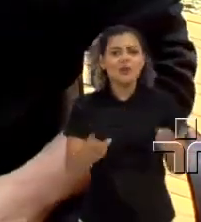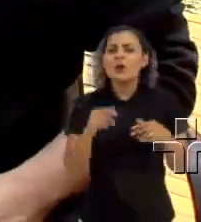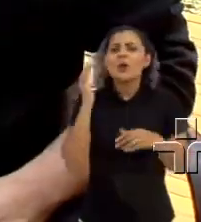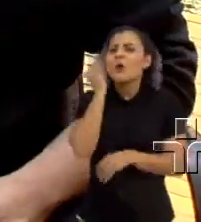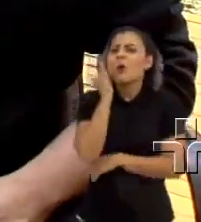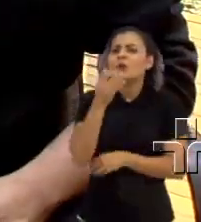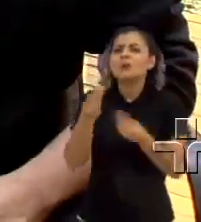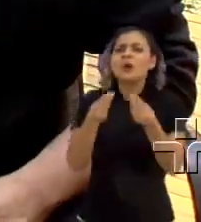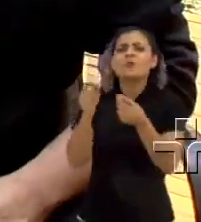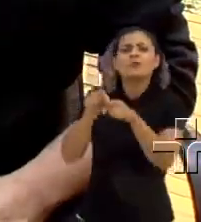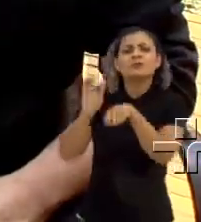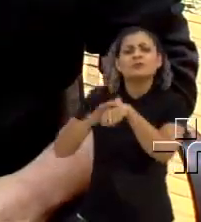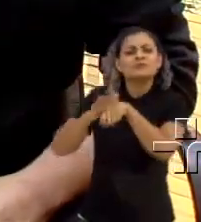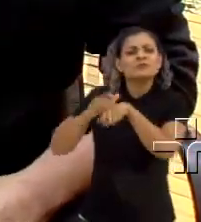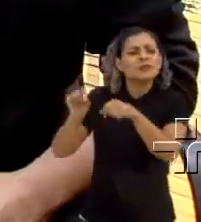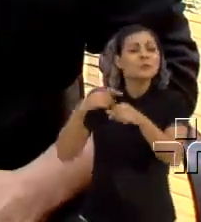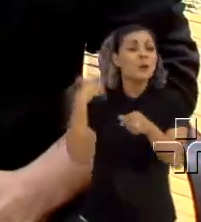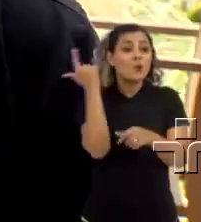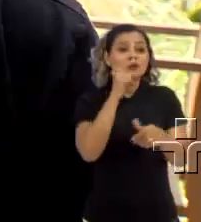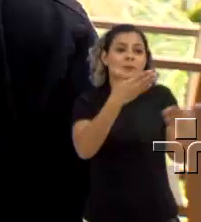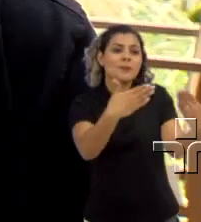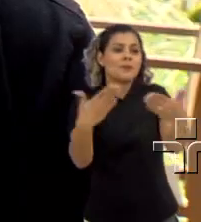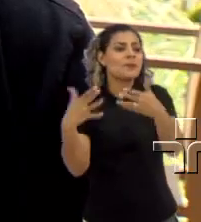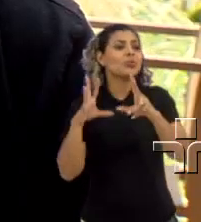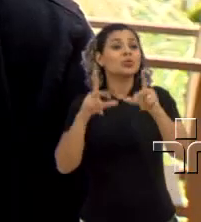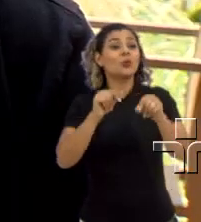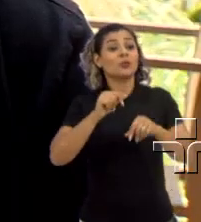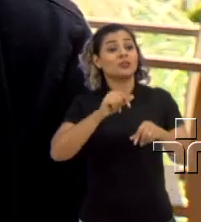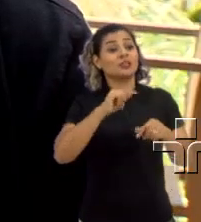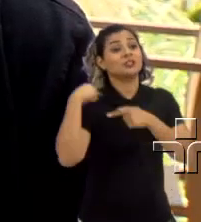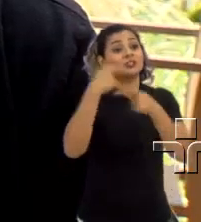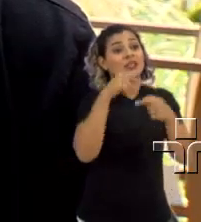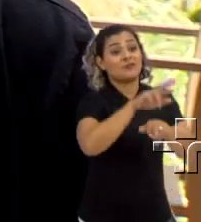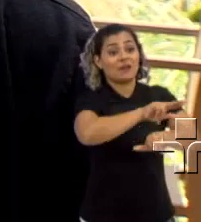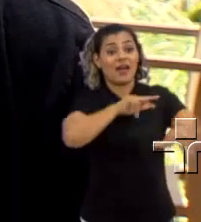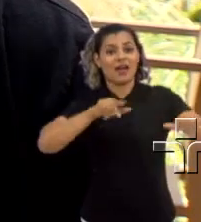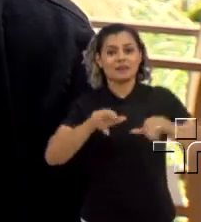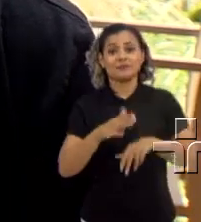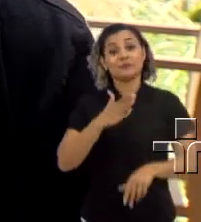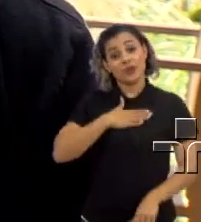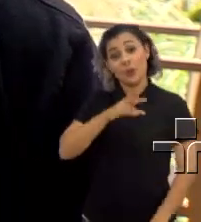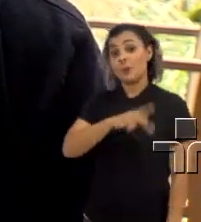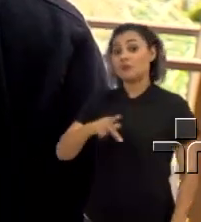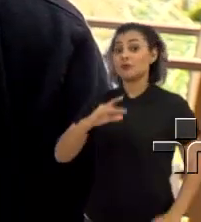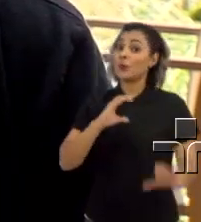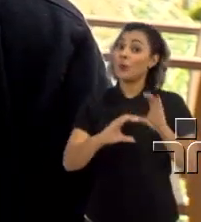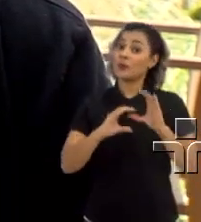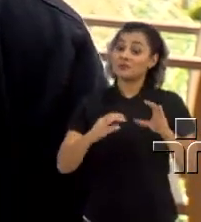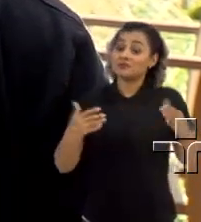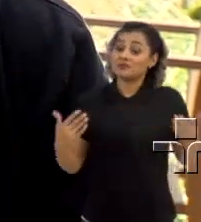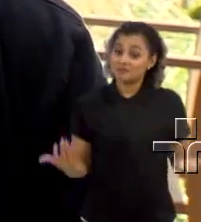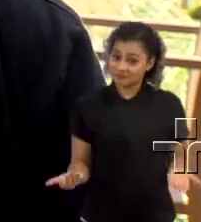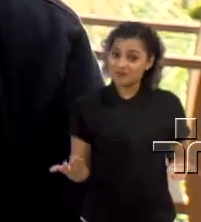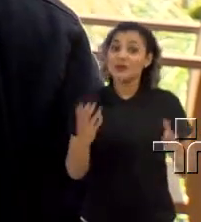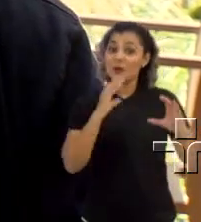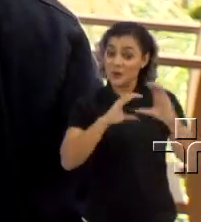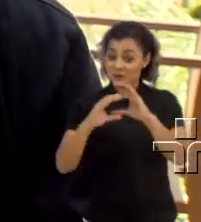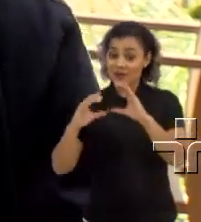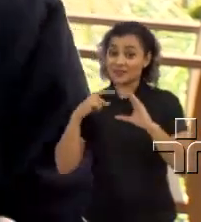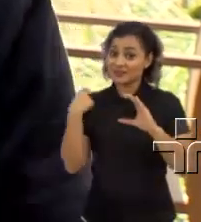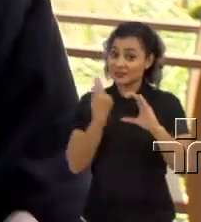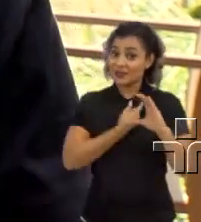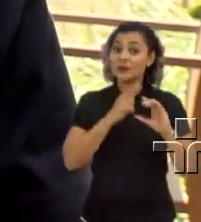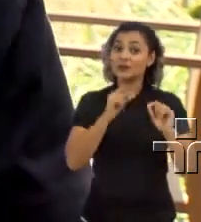que você faz para conversar com todas essas gerações, Dado. Bom, eu sou professor de comunicação e em comunicação a